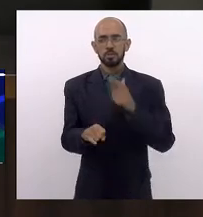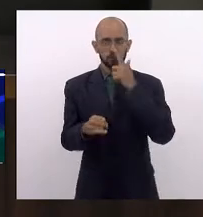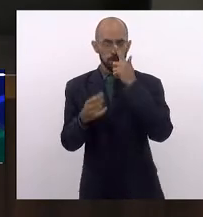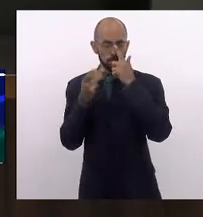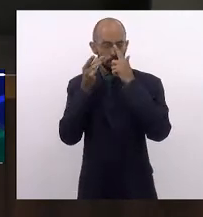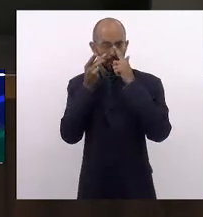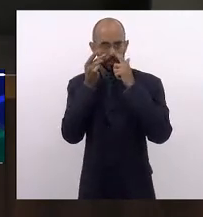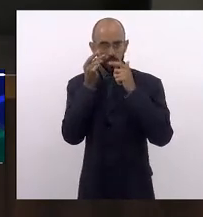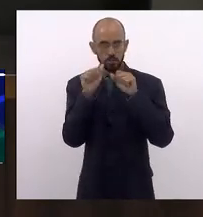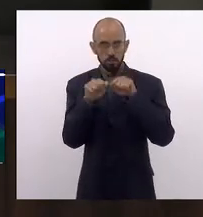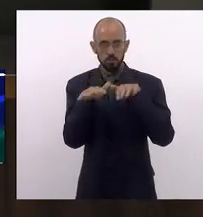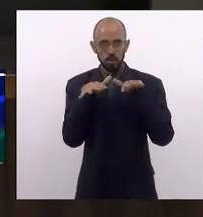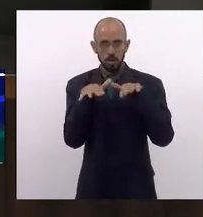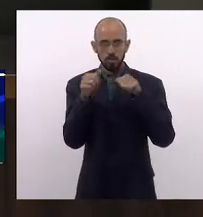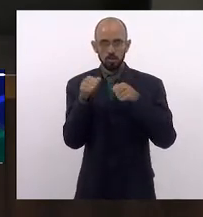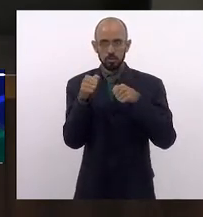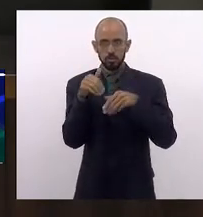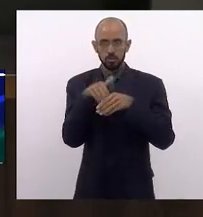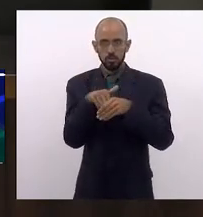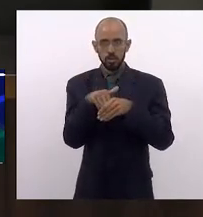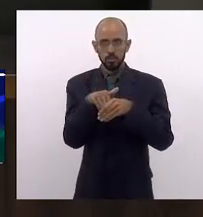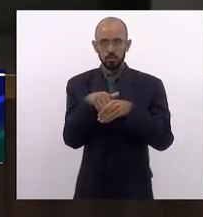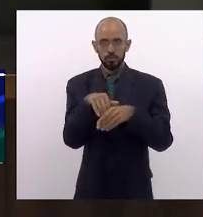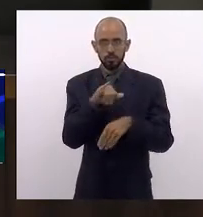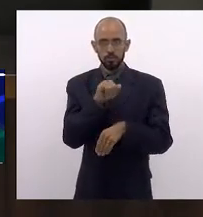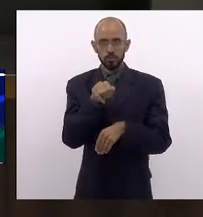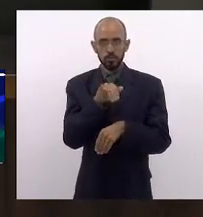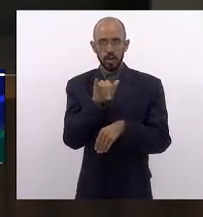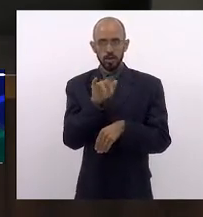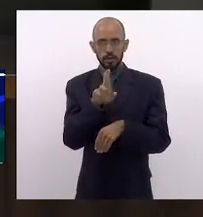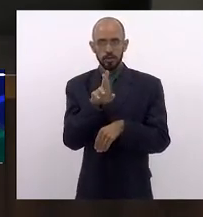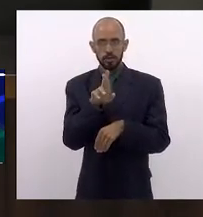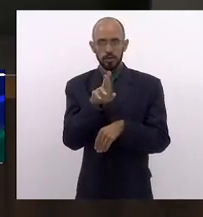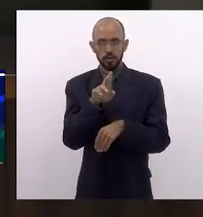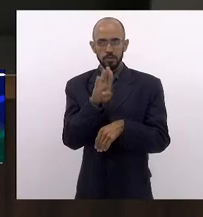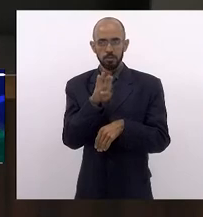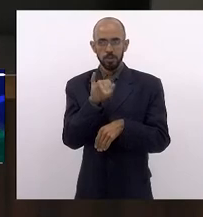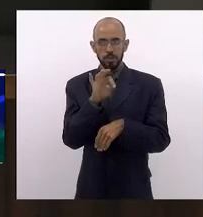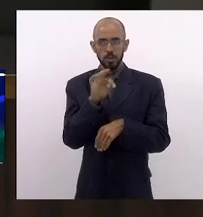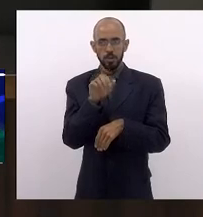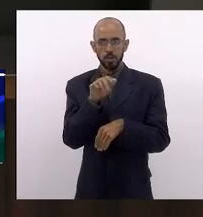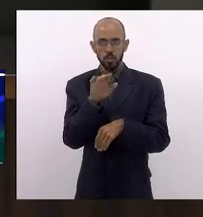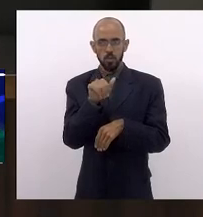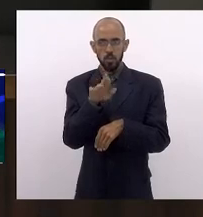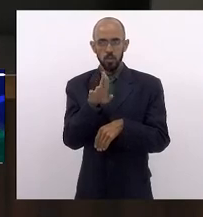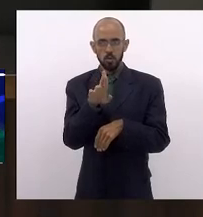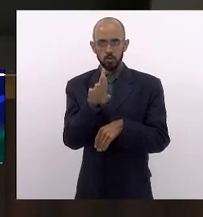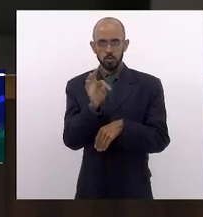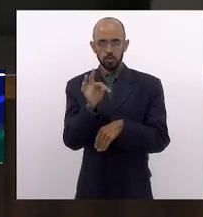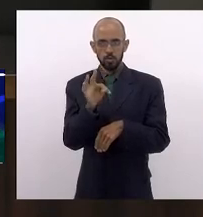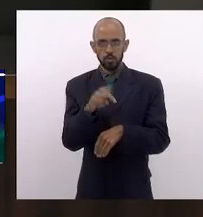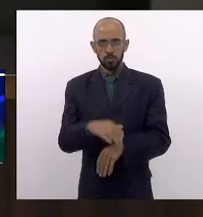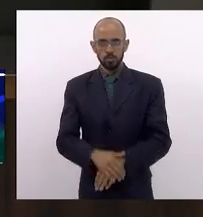plenário é necessário que possa voltar tá do Jair Bittencourt G1